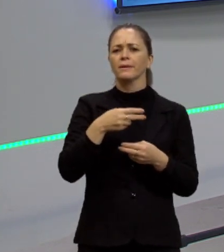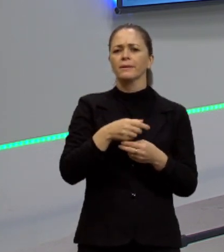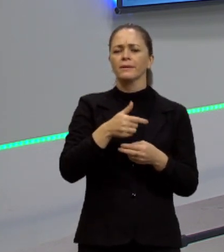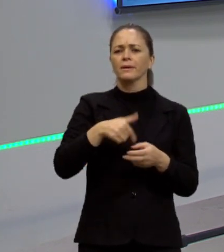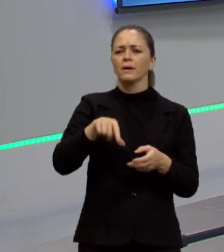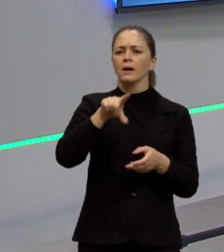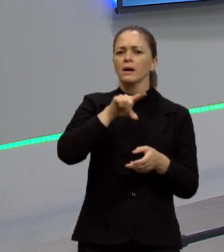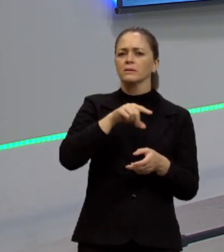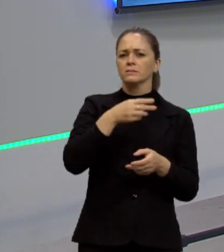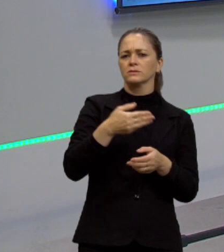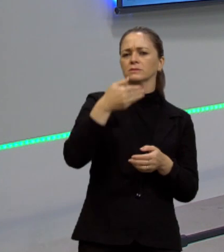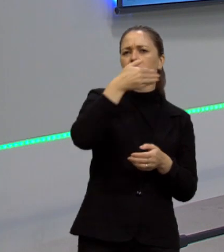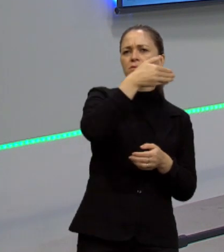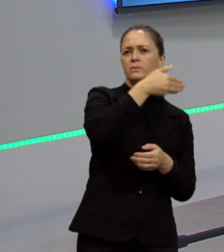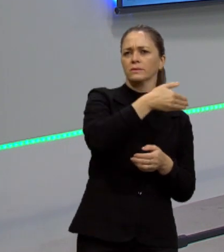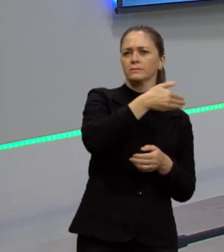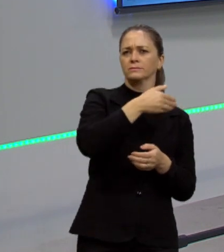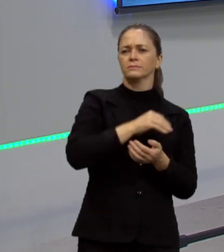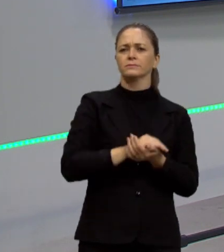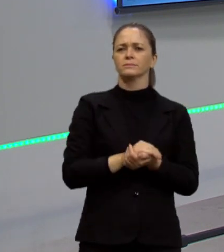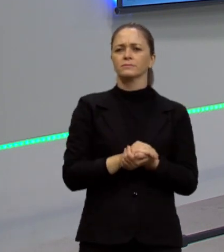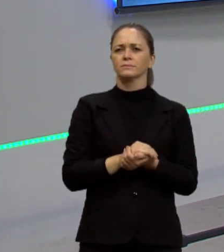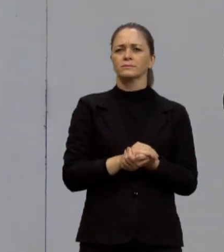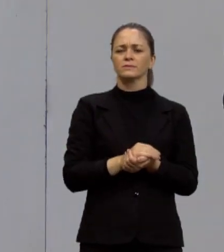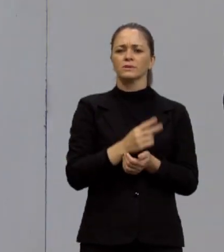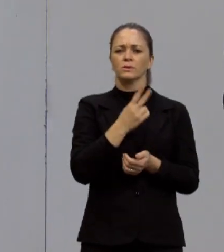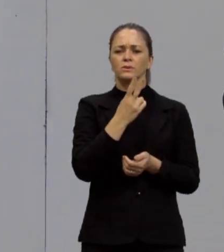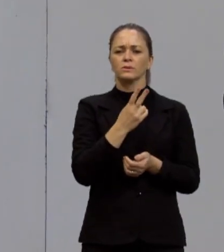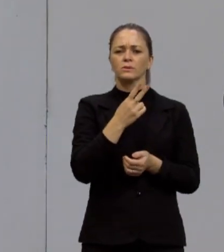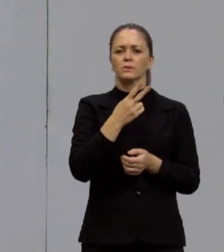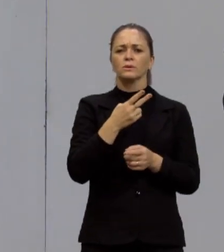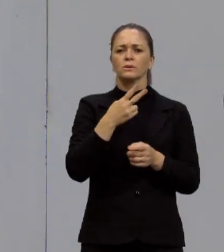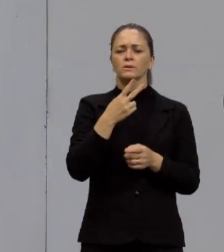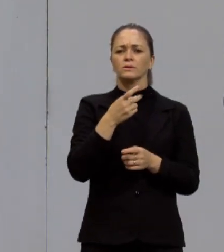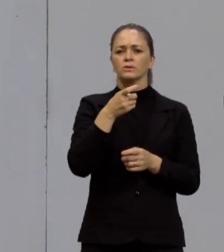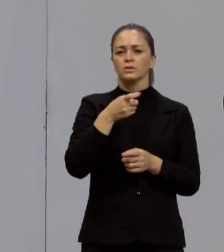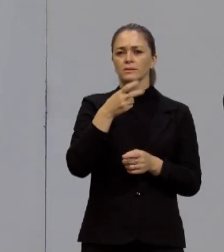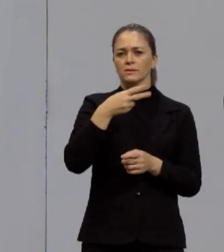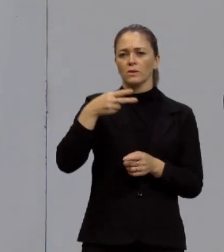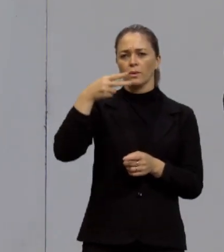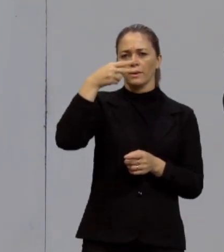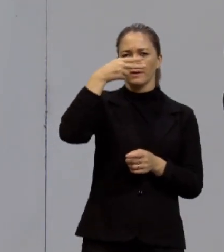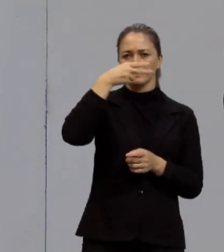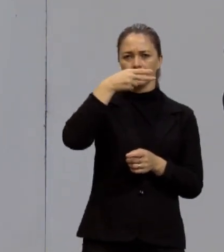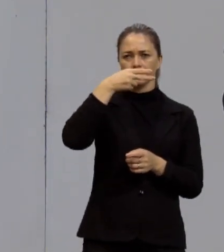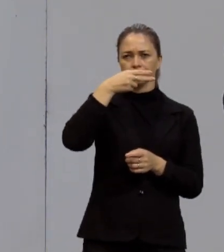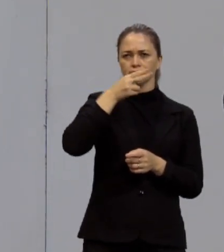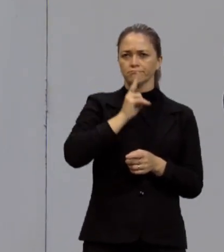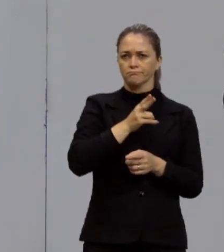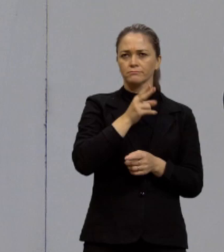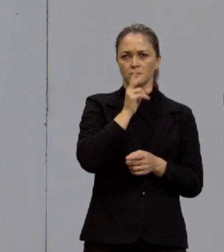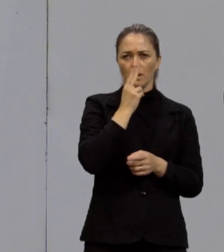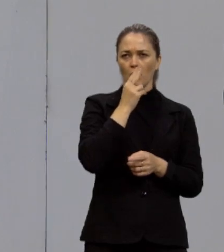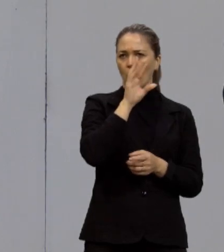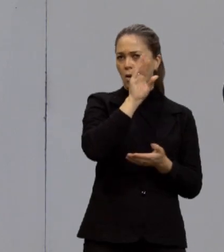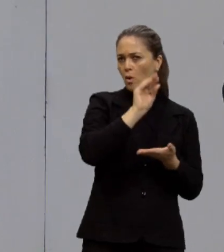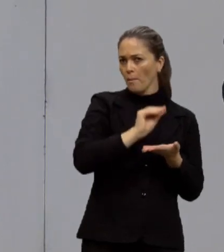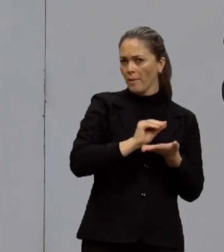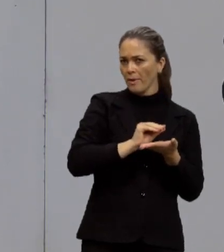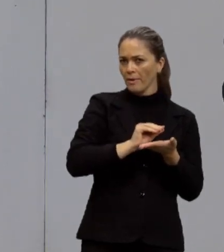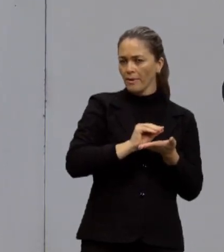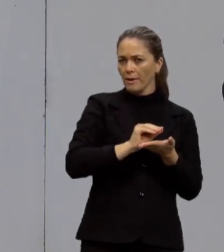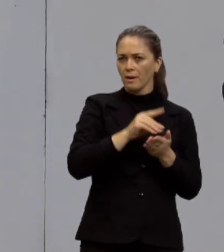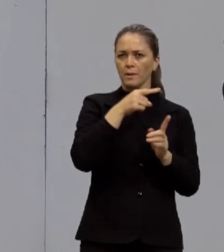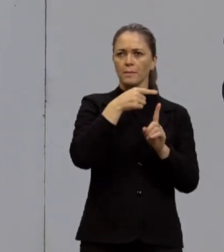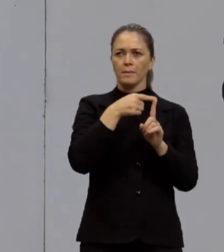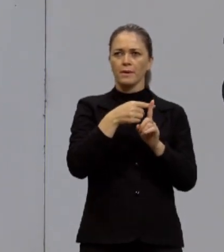antes do sinal de igualdade. 2x ao quadrado, que permanece onde ele está. Esse mais